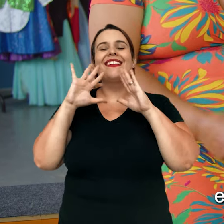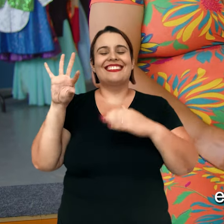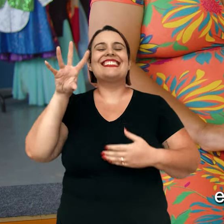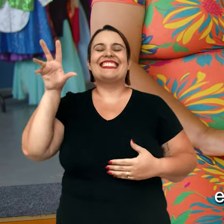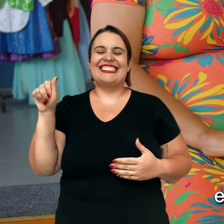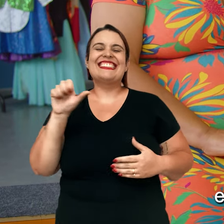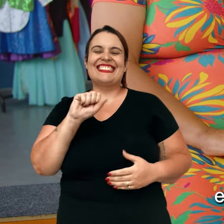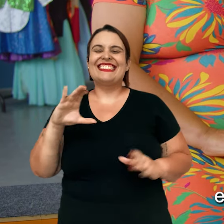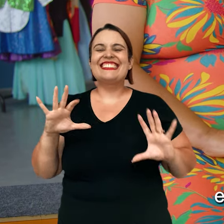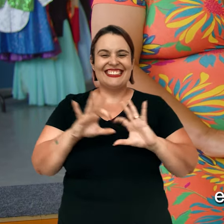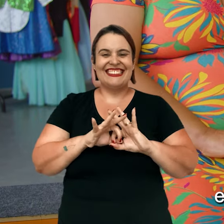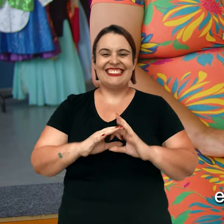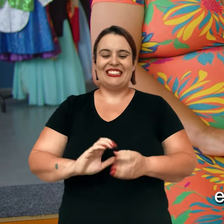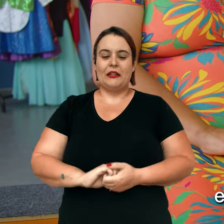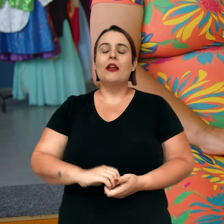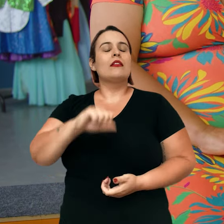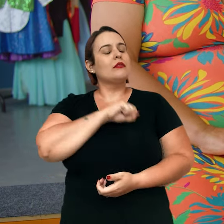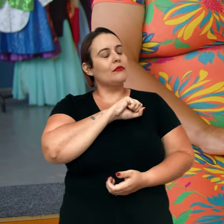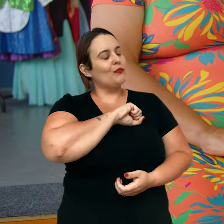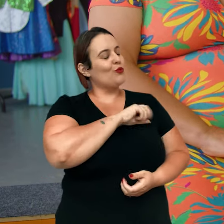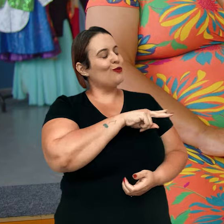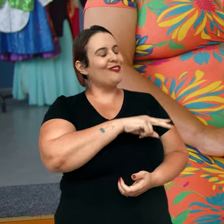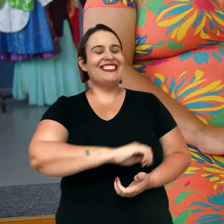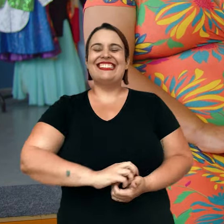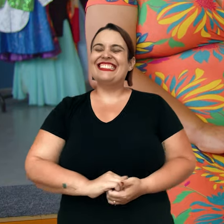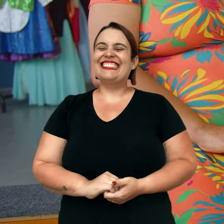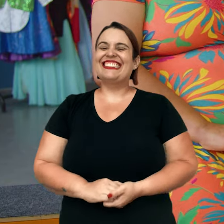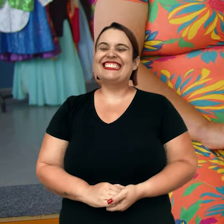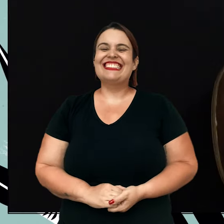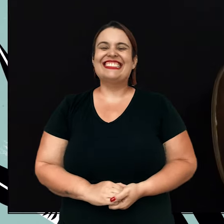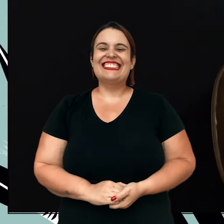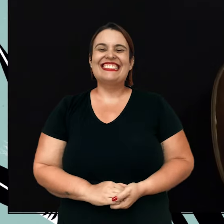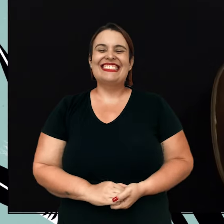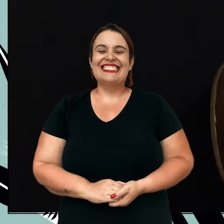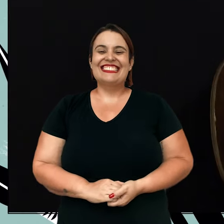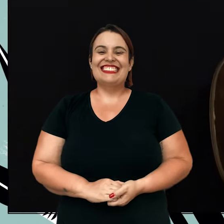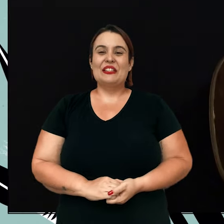coco e toque afro e São Caetano haverá, com certeza. Tô junto, mestre, tô junto.